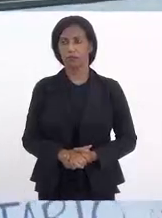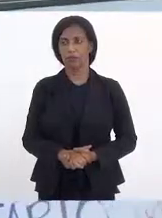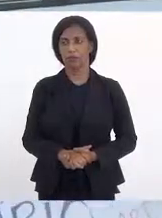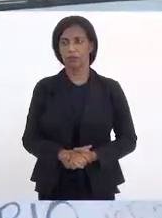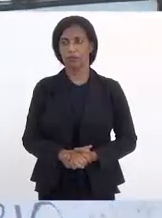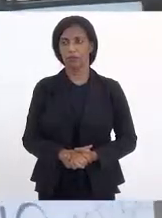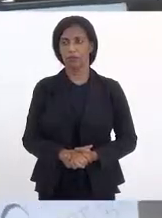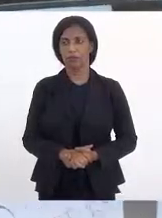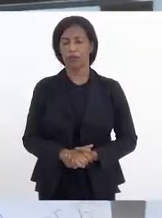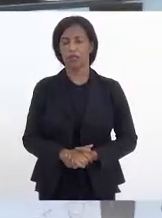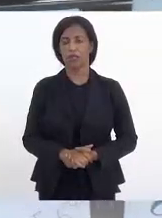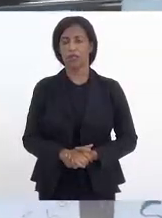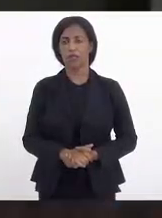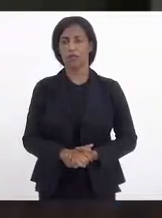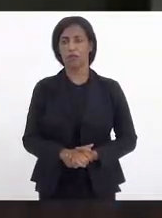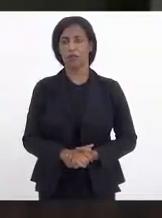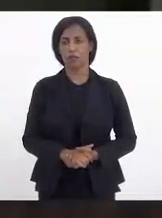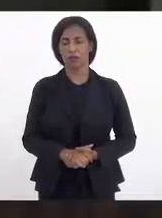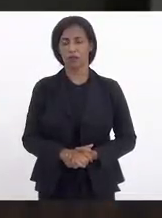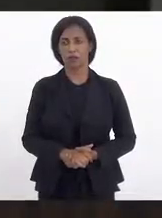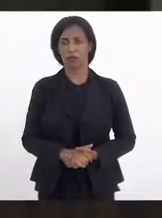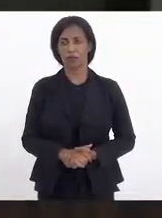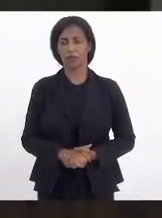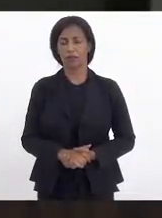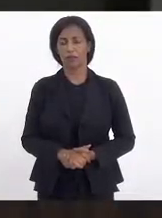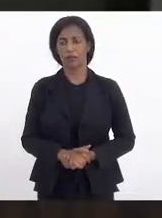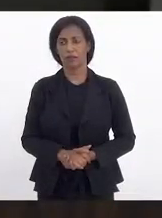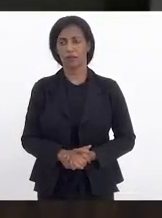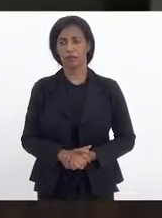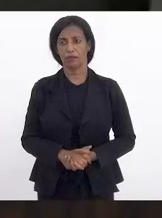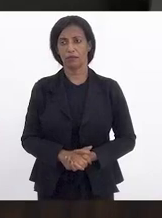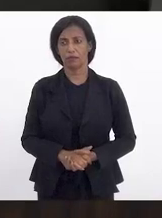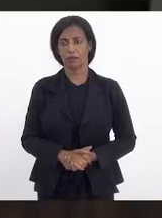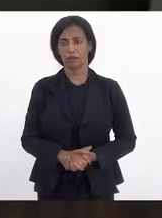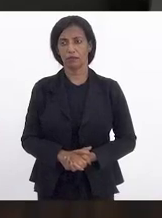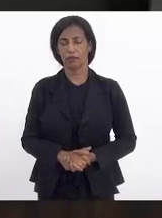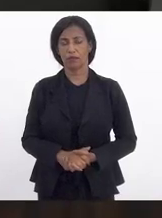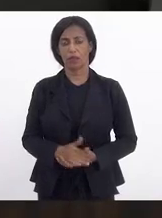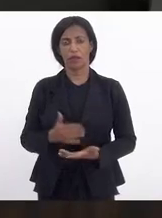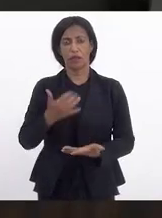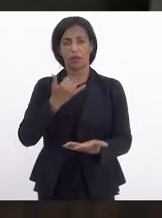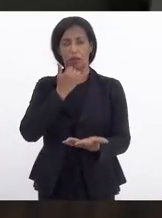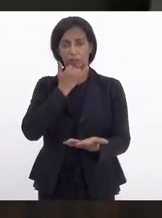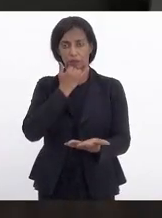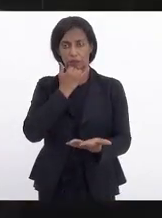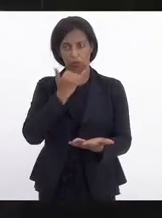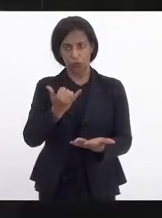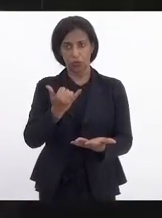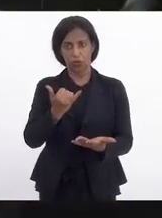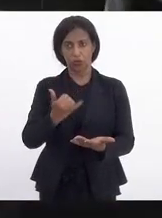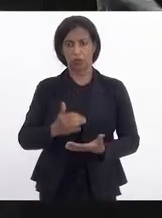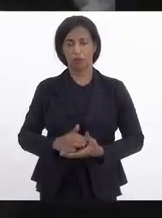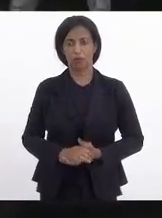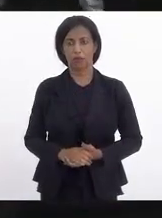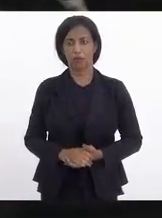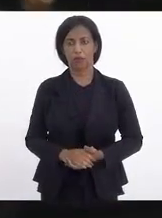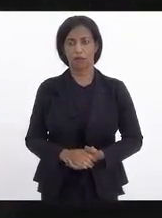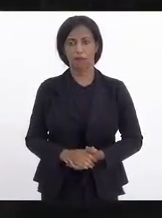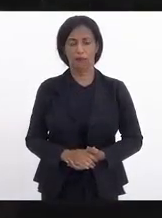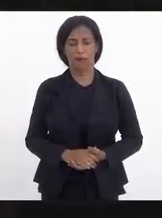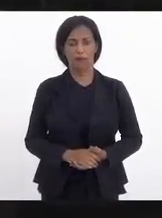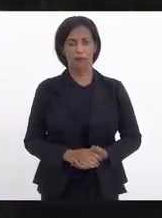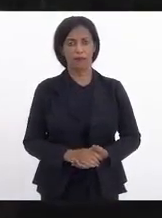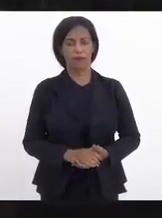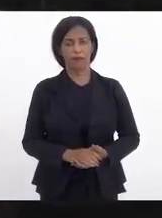e eu quero pedir desculpas publicamente websphere